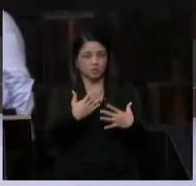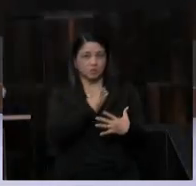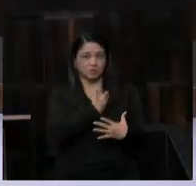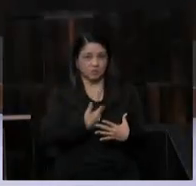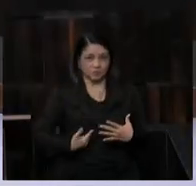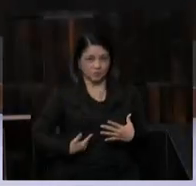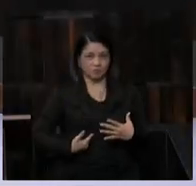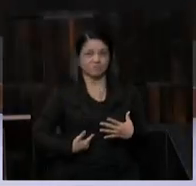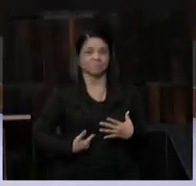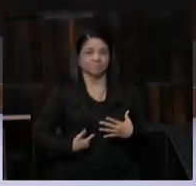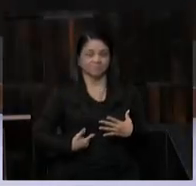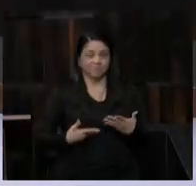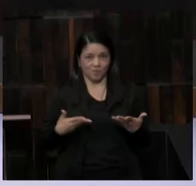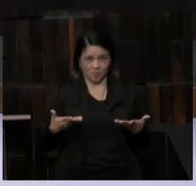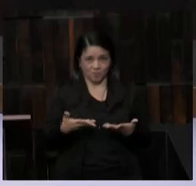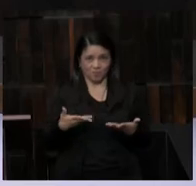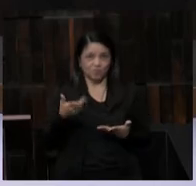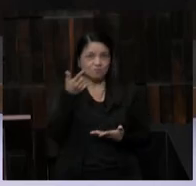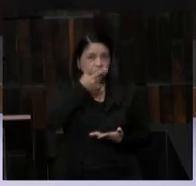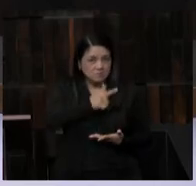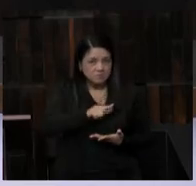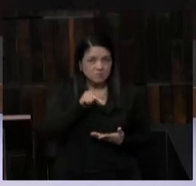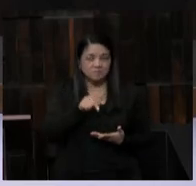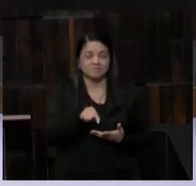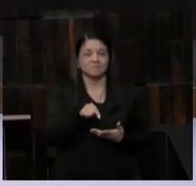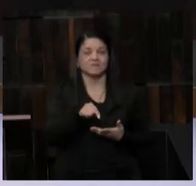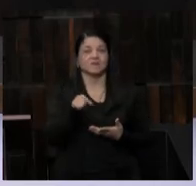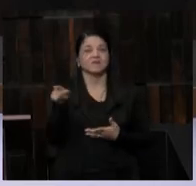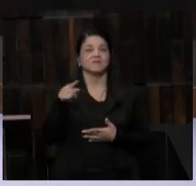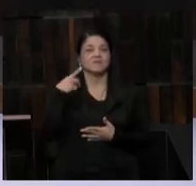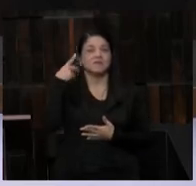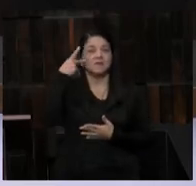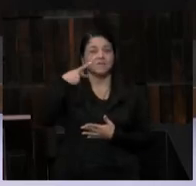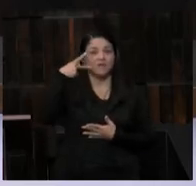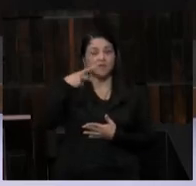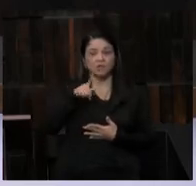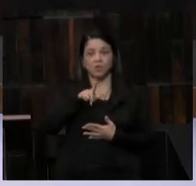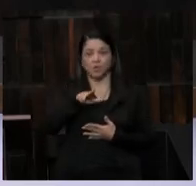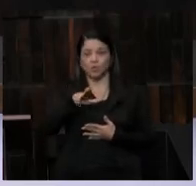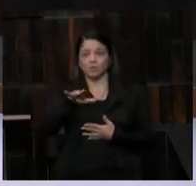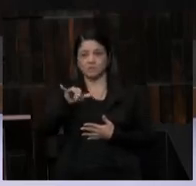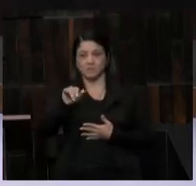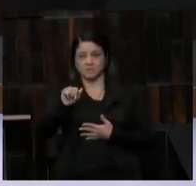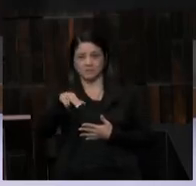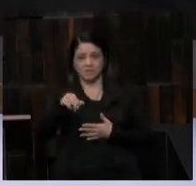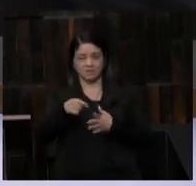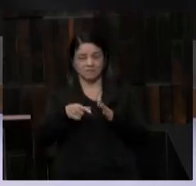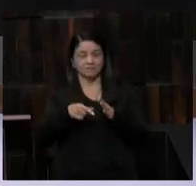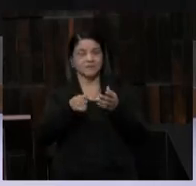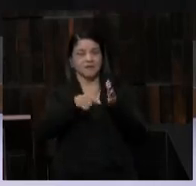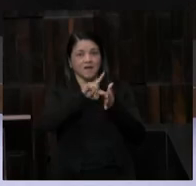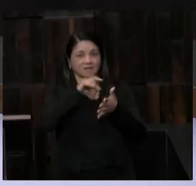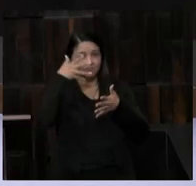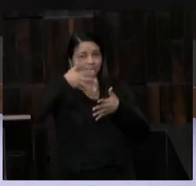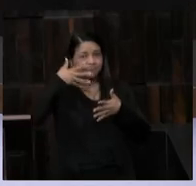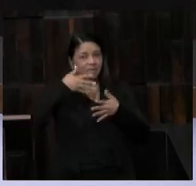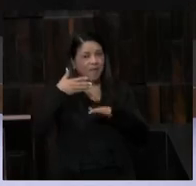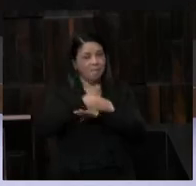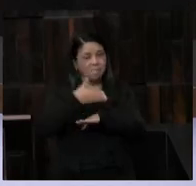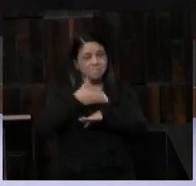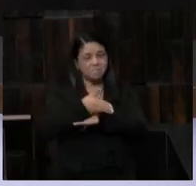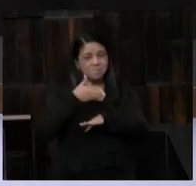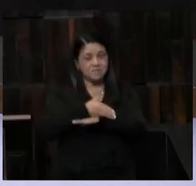fosse realizada. E principalmente, como disse a vereadora Luciana, a presença de cada um, porque